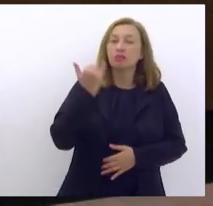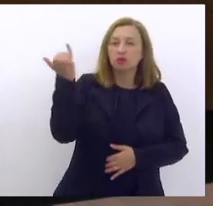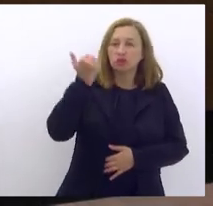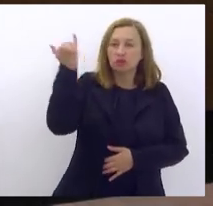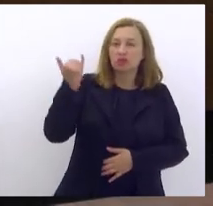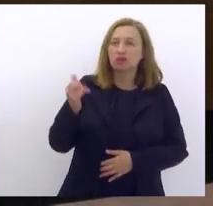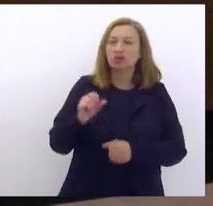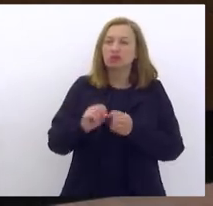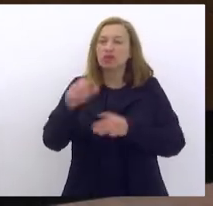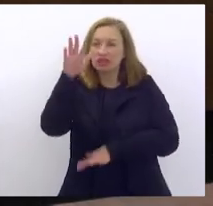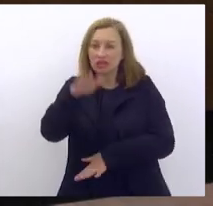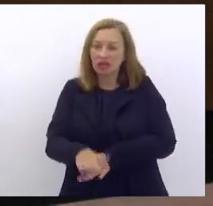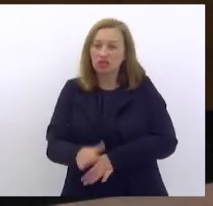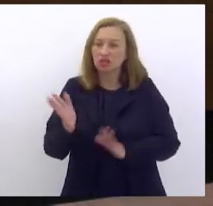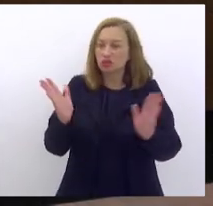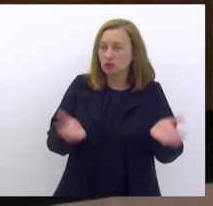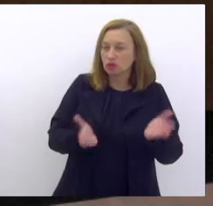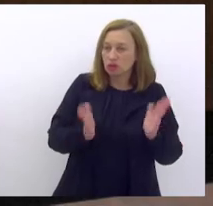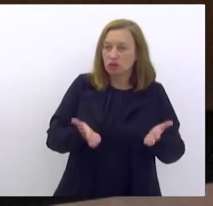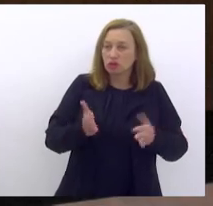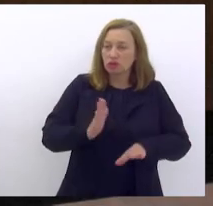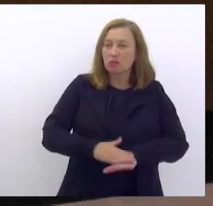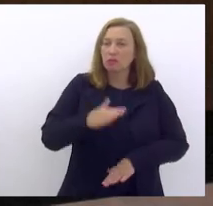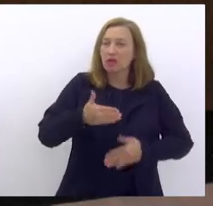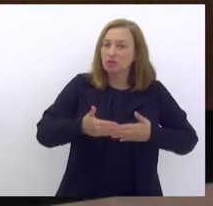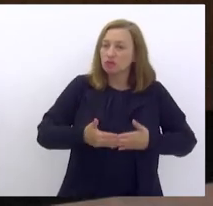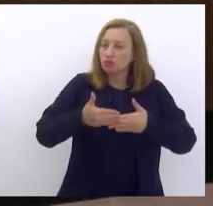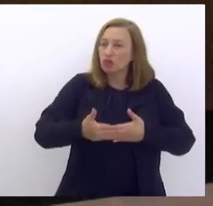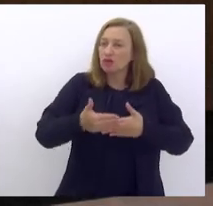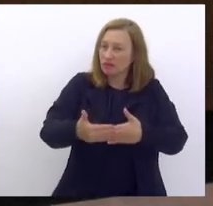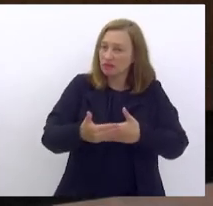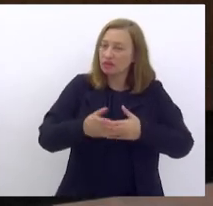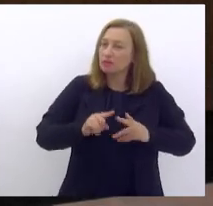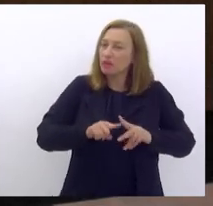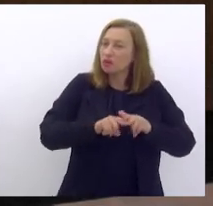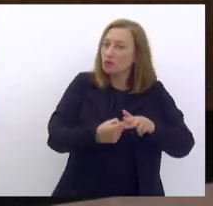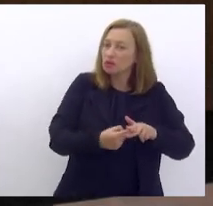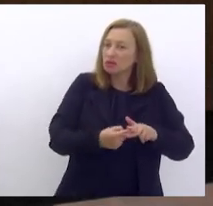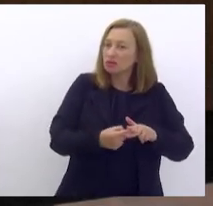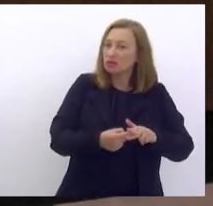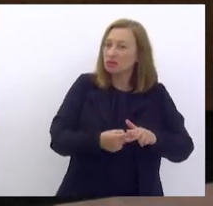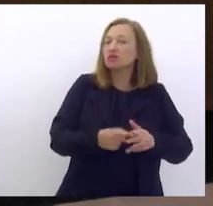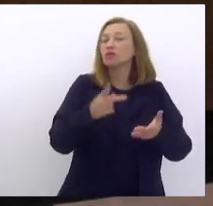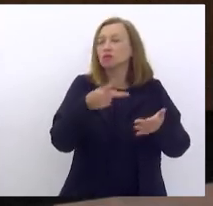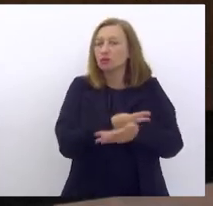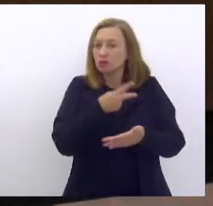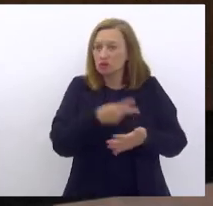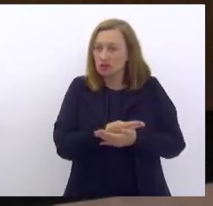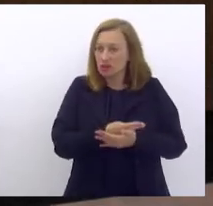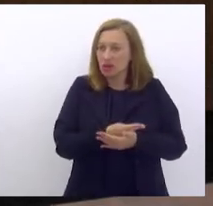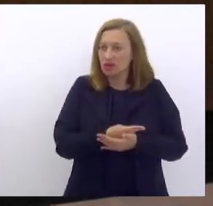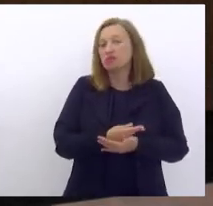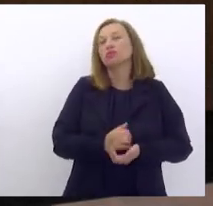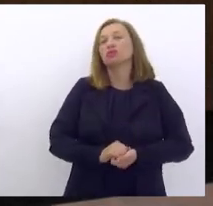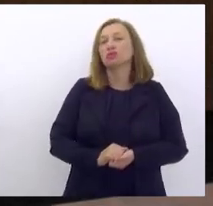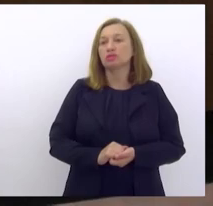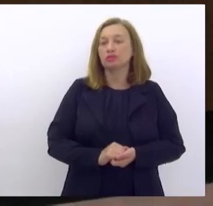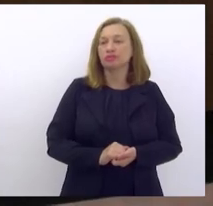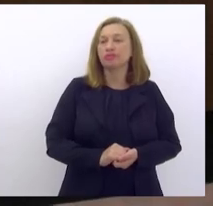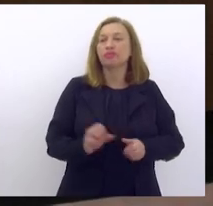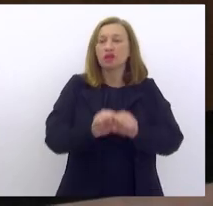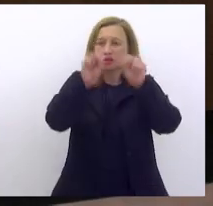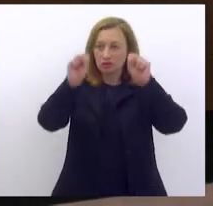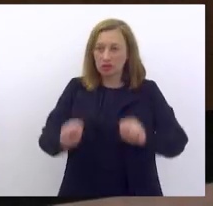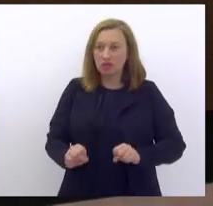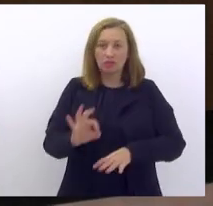gente fez na tarde de hoje, a gente deu mais um passo para corrigir as injustiças que são cometidas no